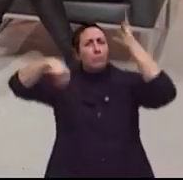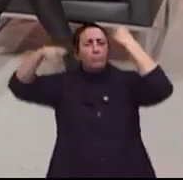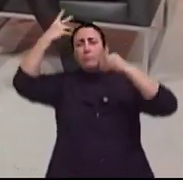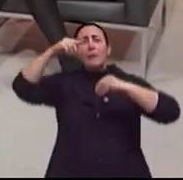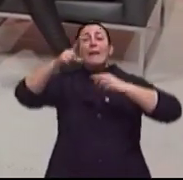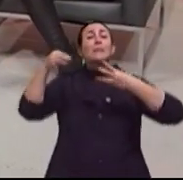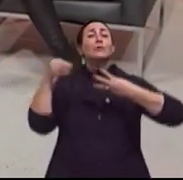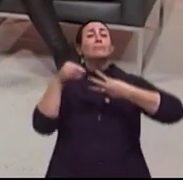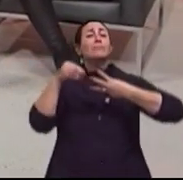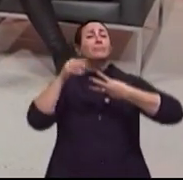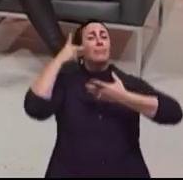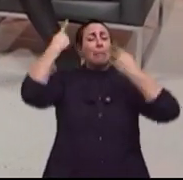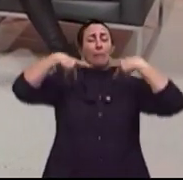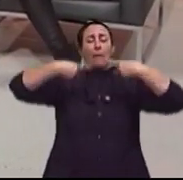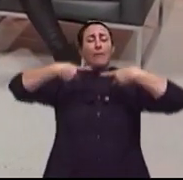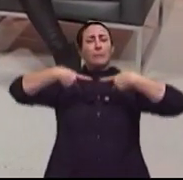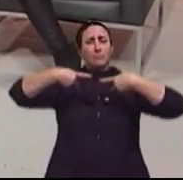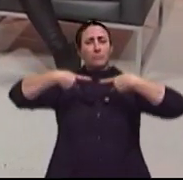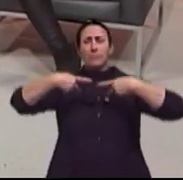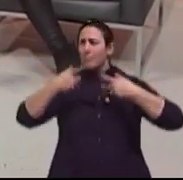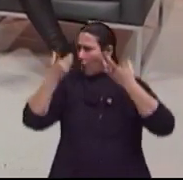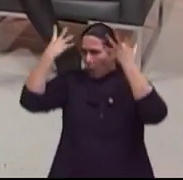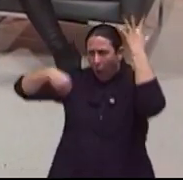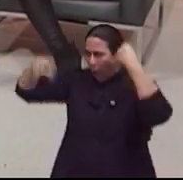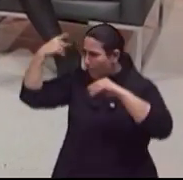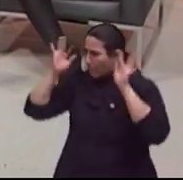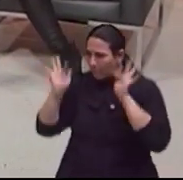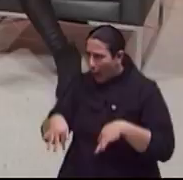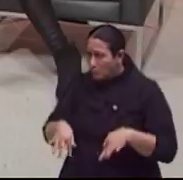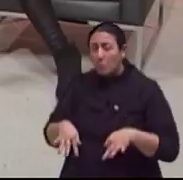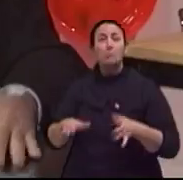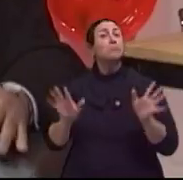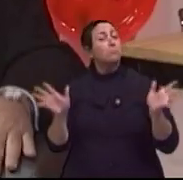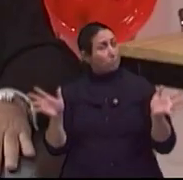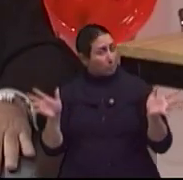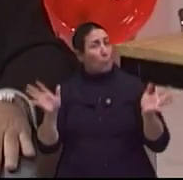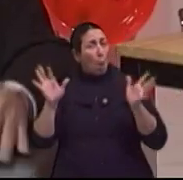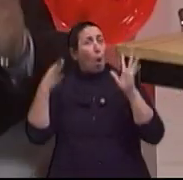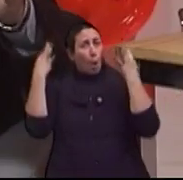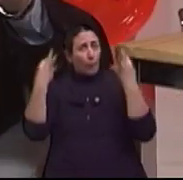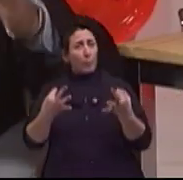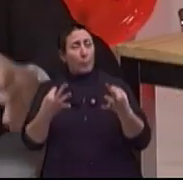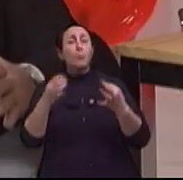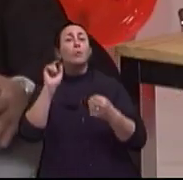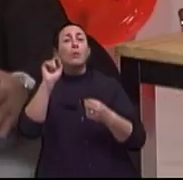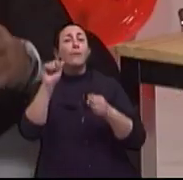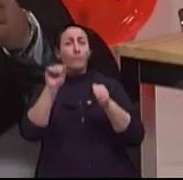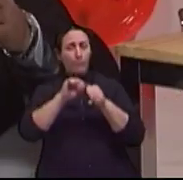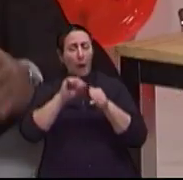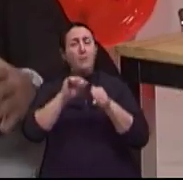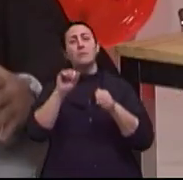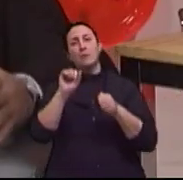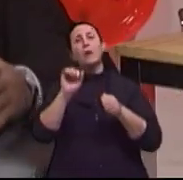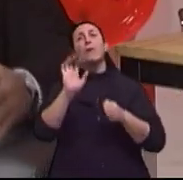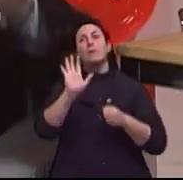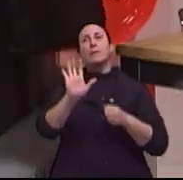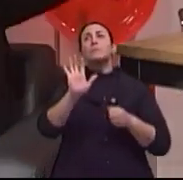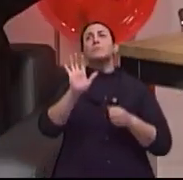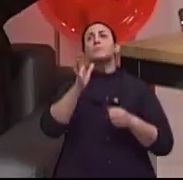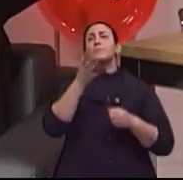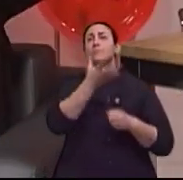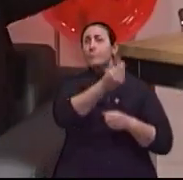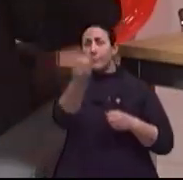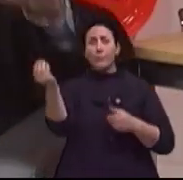Rem Não isso não cai não vai cair mais não o que confirma isso Isabel é que assim o padrão masculino de